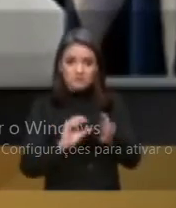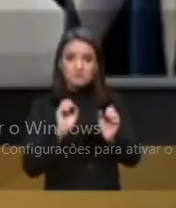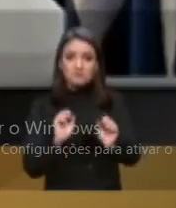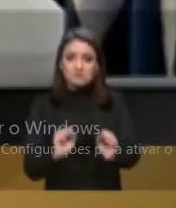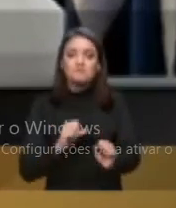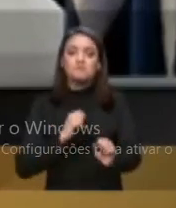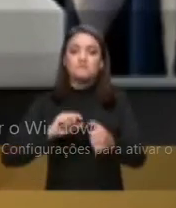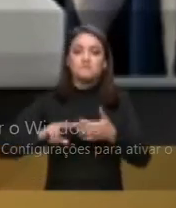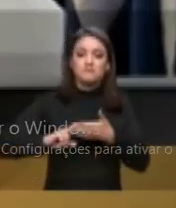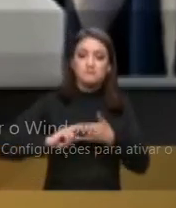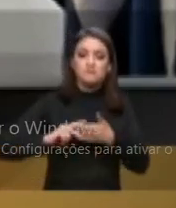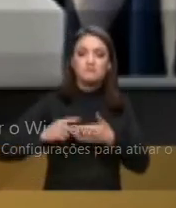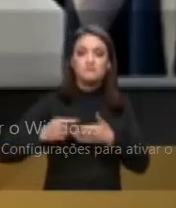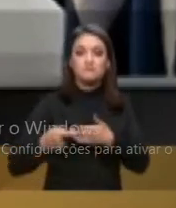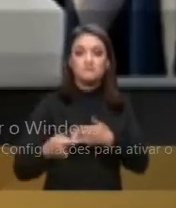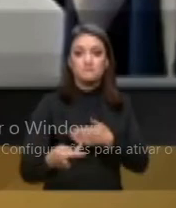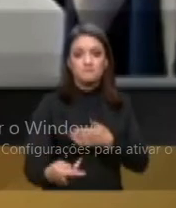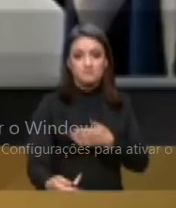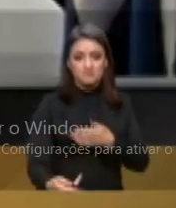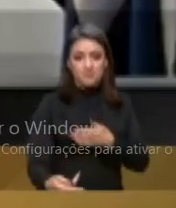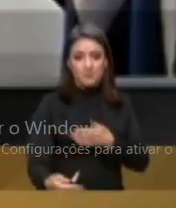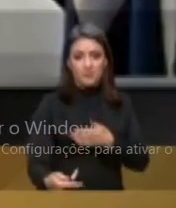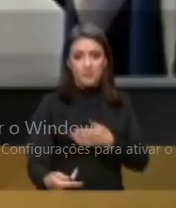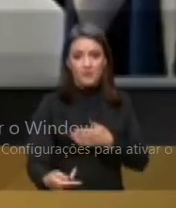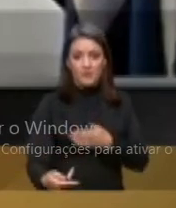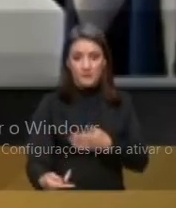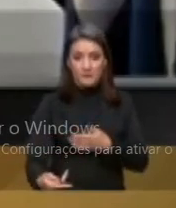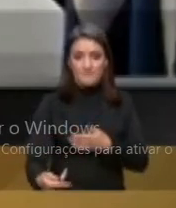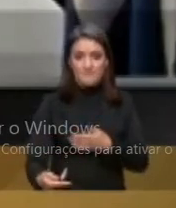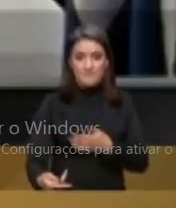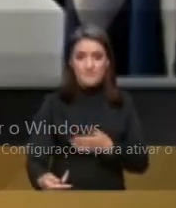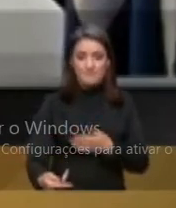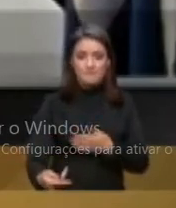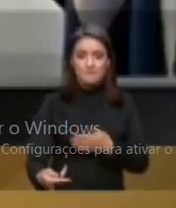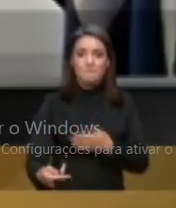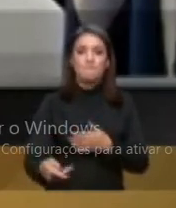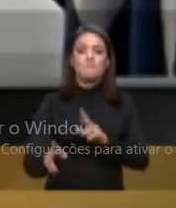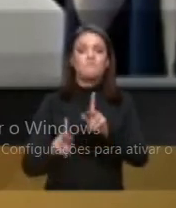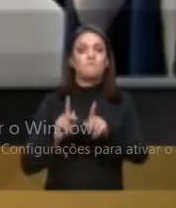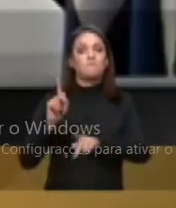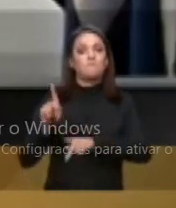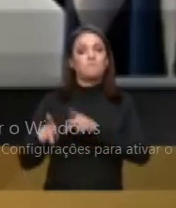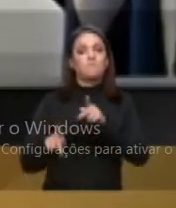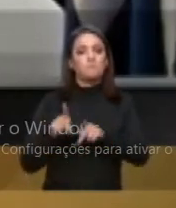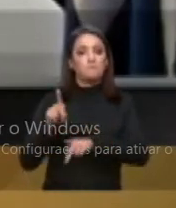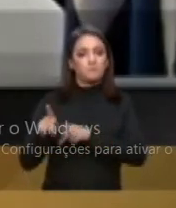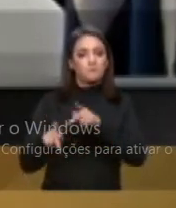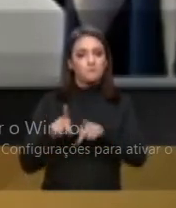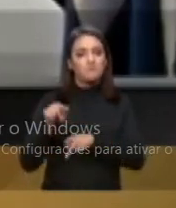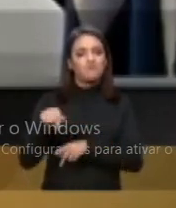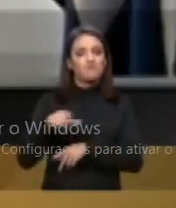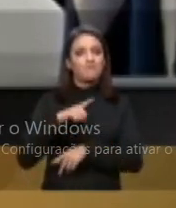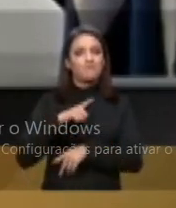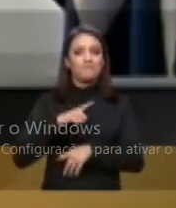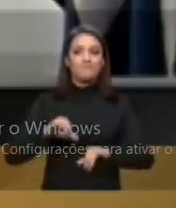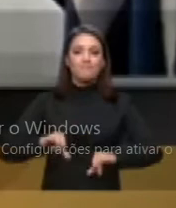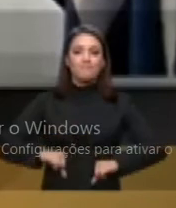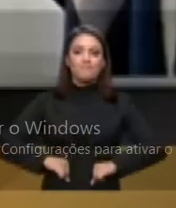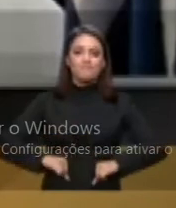dos partidos poderão acarretar consequências para que a nossa soberania